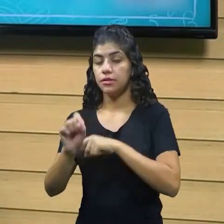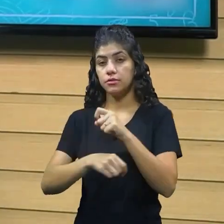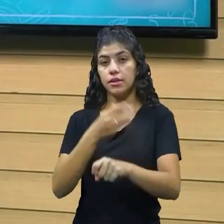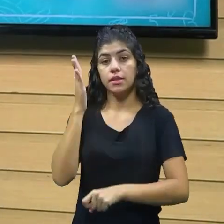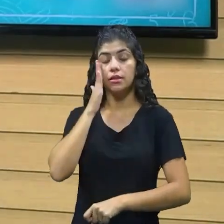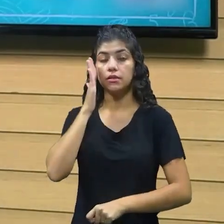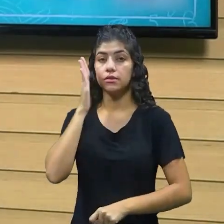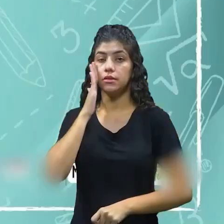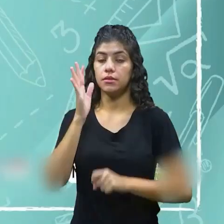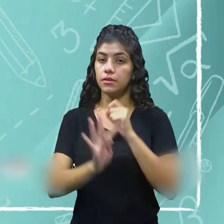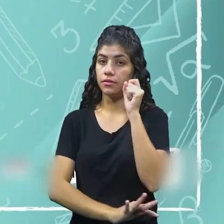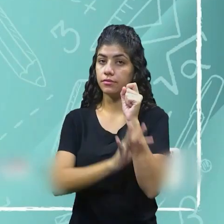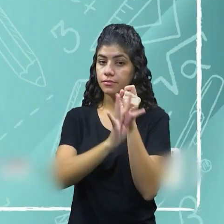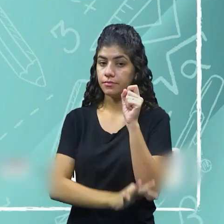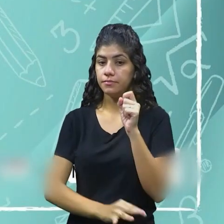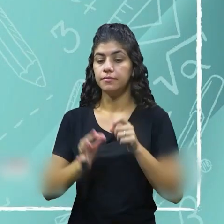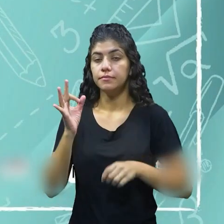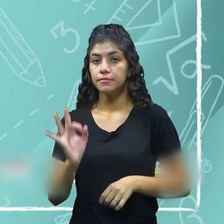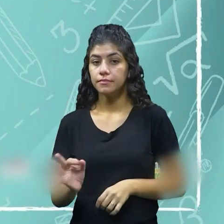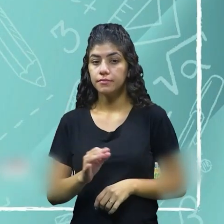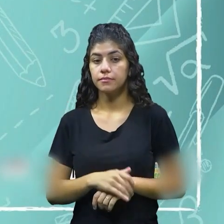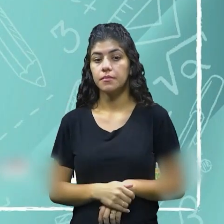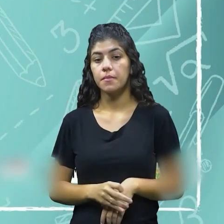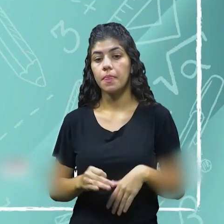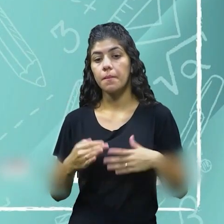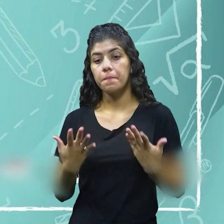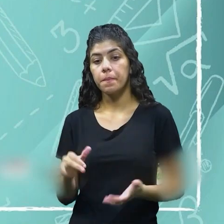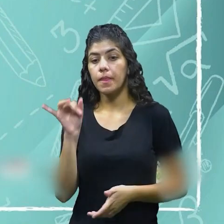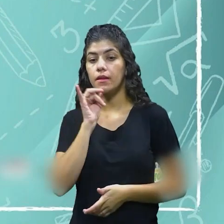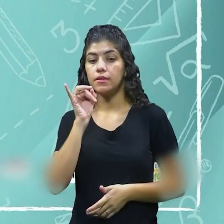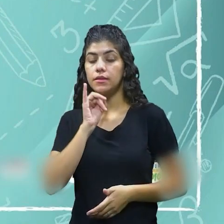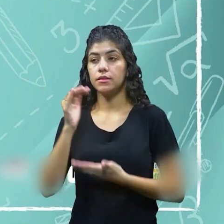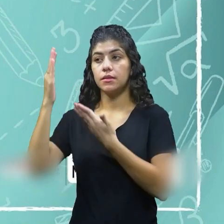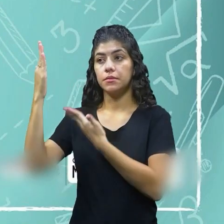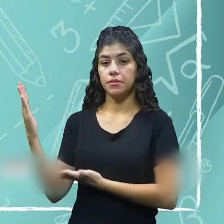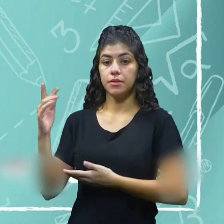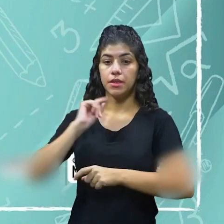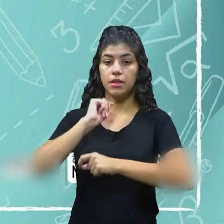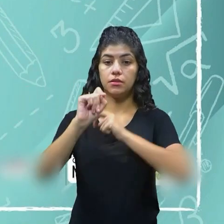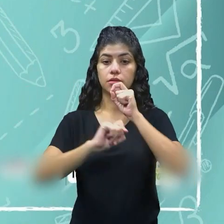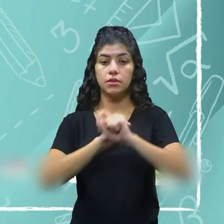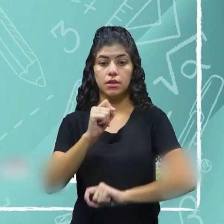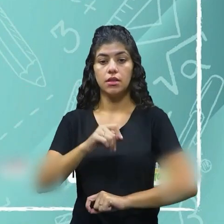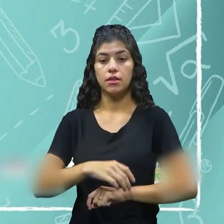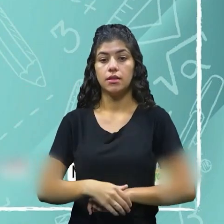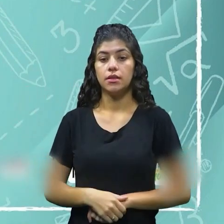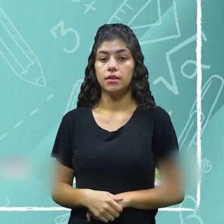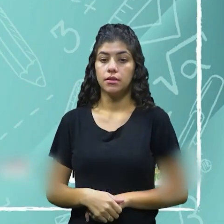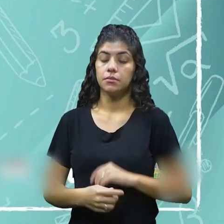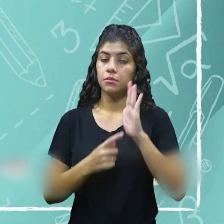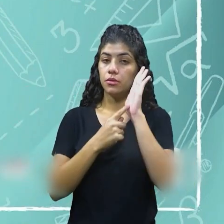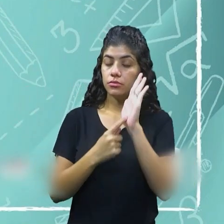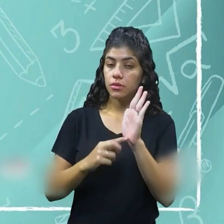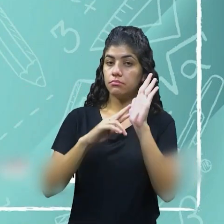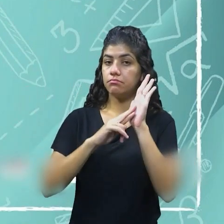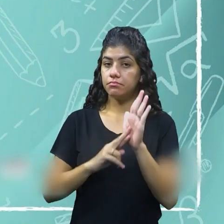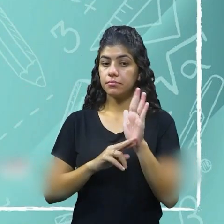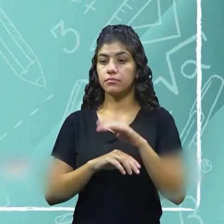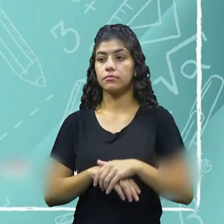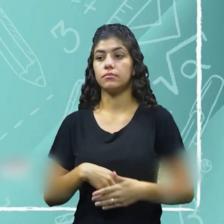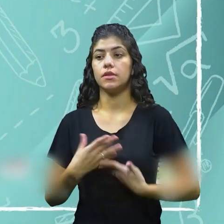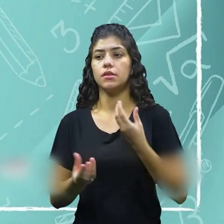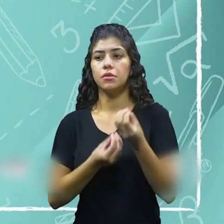pela física, correto? E aí, esse exemplo que eu dei nada mais do que um referencial. Então, o